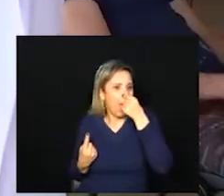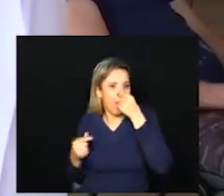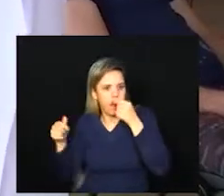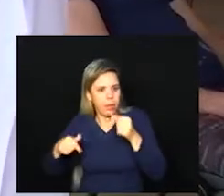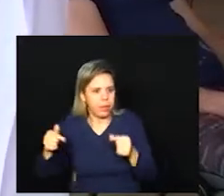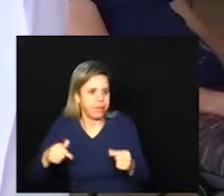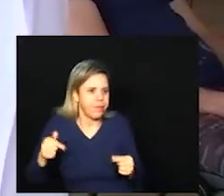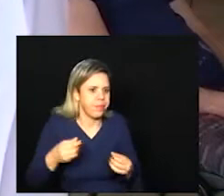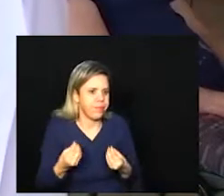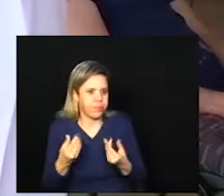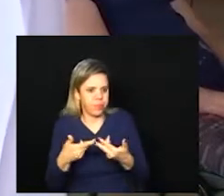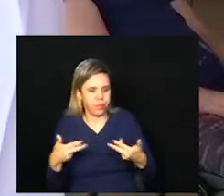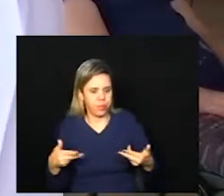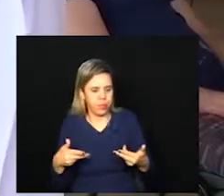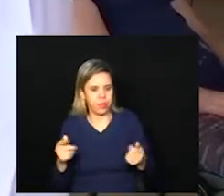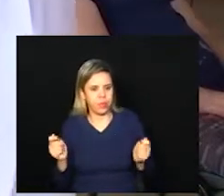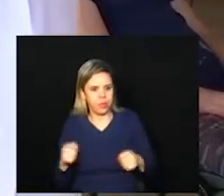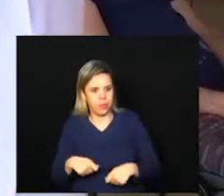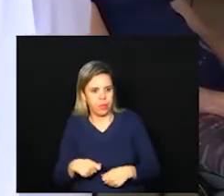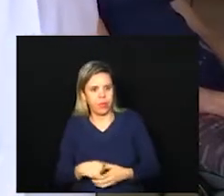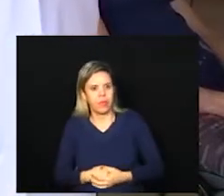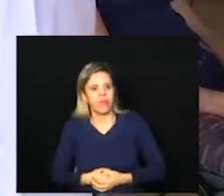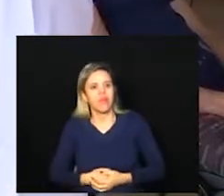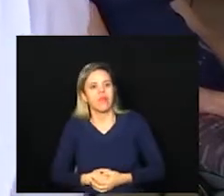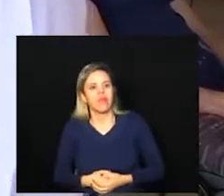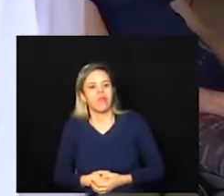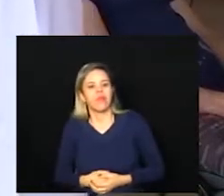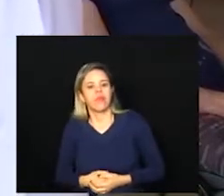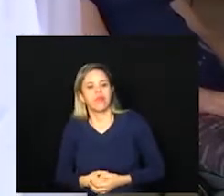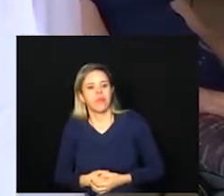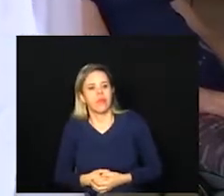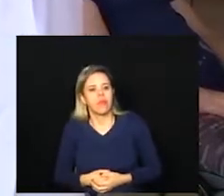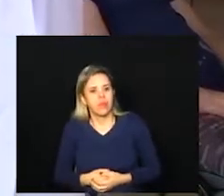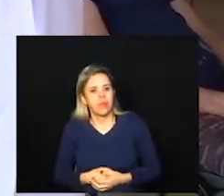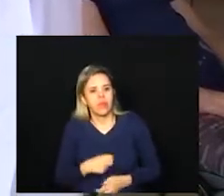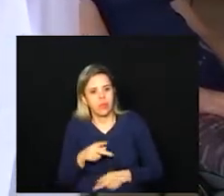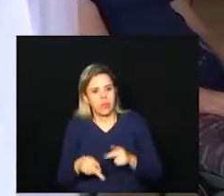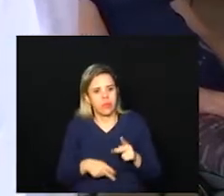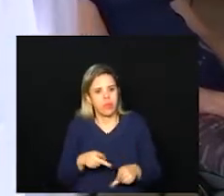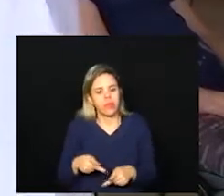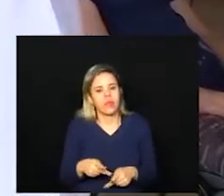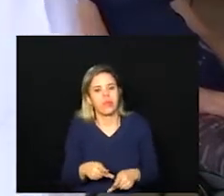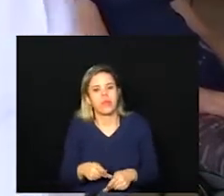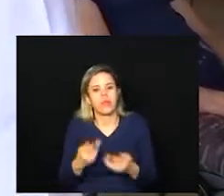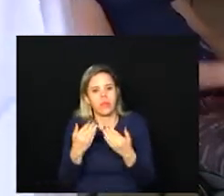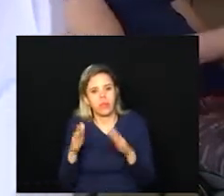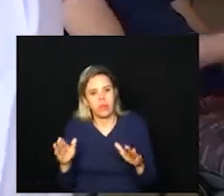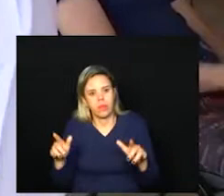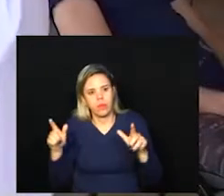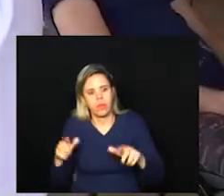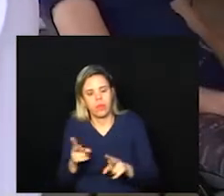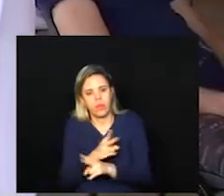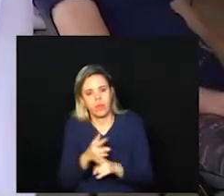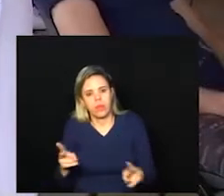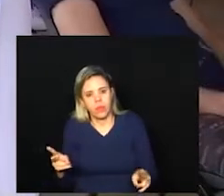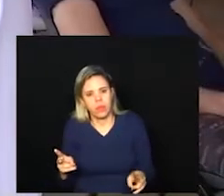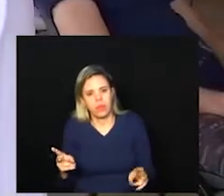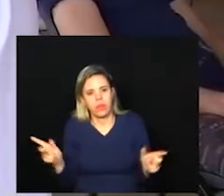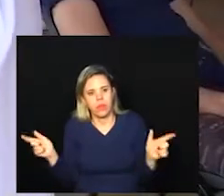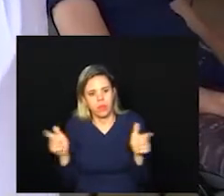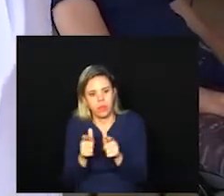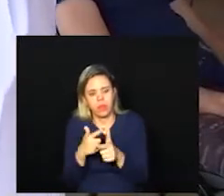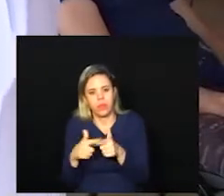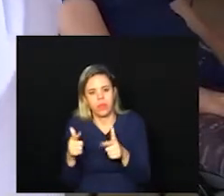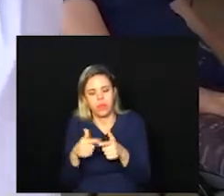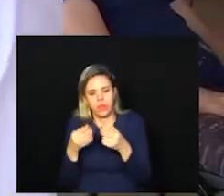aqui oferece todas essas condições. Exatamente, né? Até pelo pé direito dele, o quão ele é aberto, arejado, a gente minimiza aí